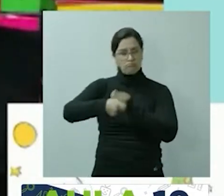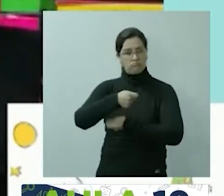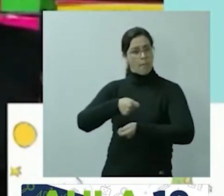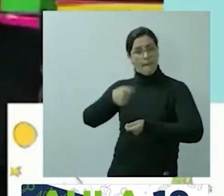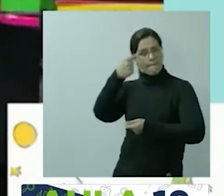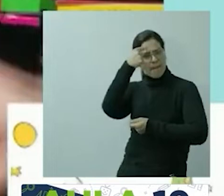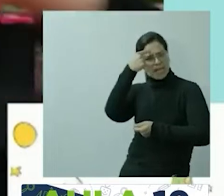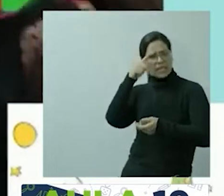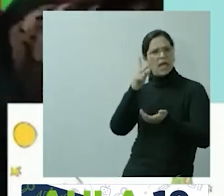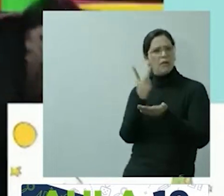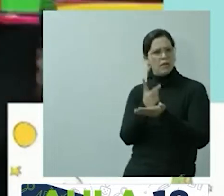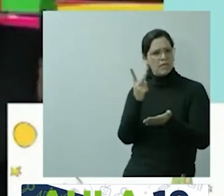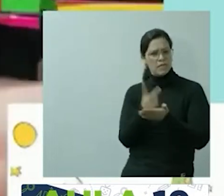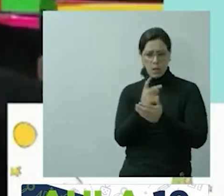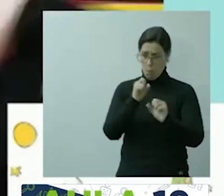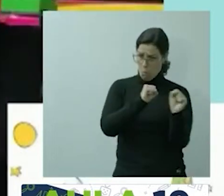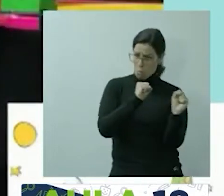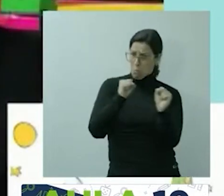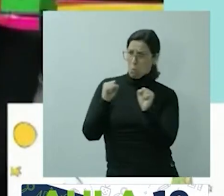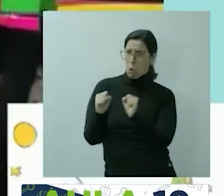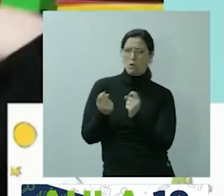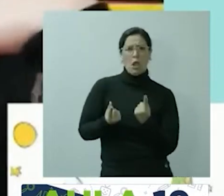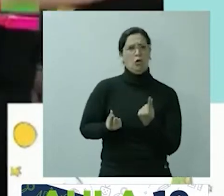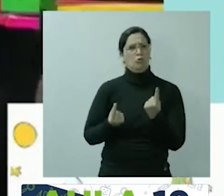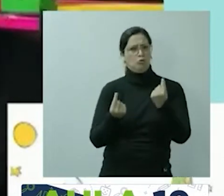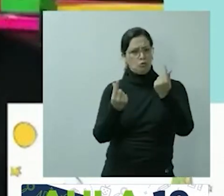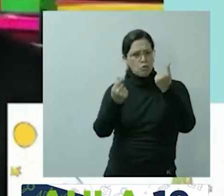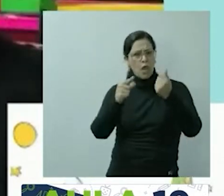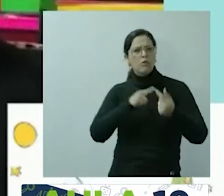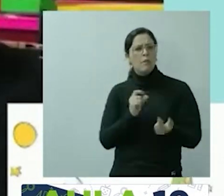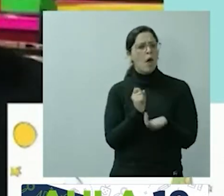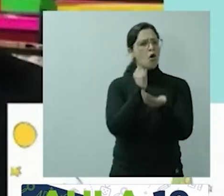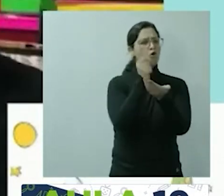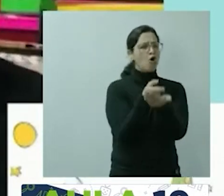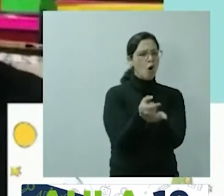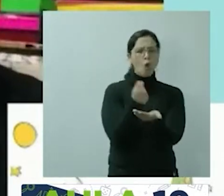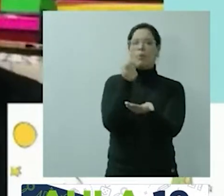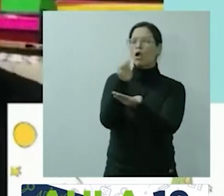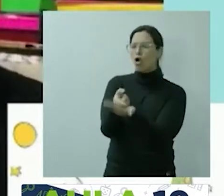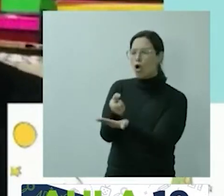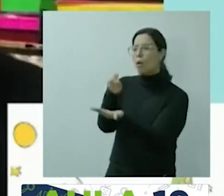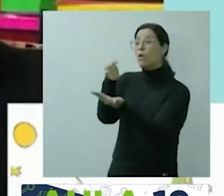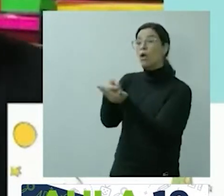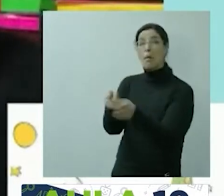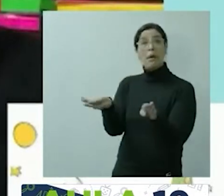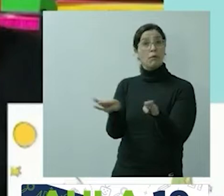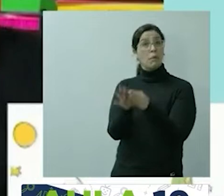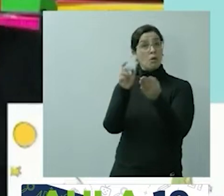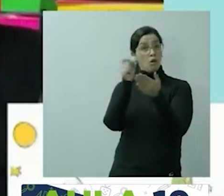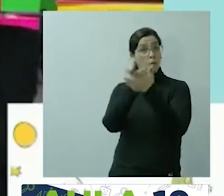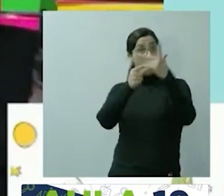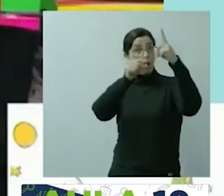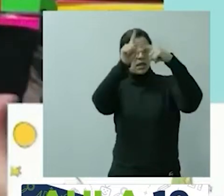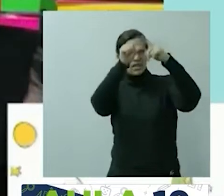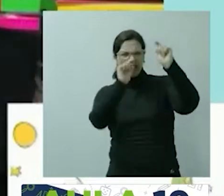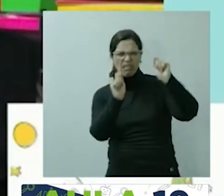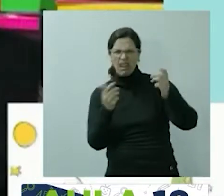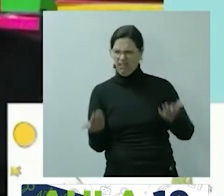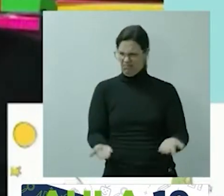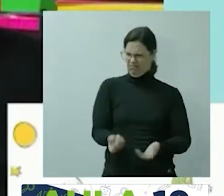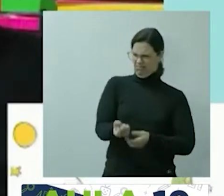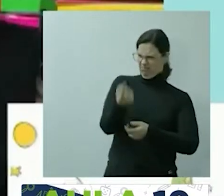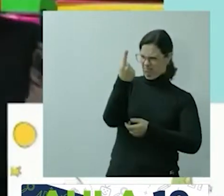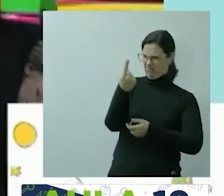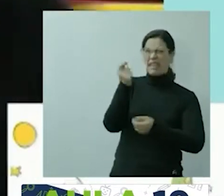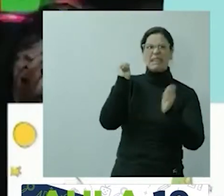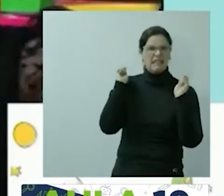que tinha poder e dinheiro para comprar todas as coisas, inclusive as estrelas. Como assim